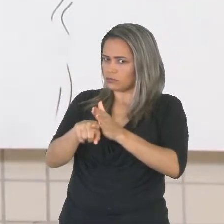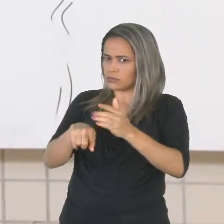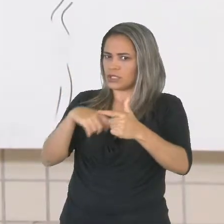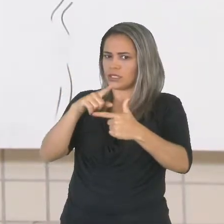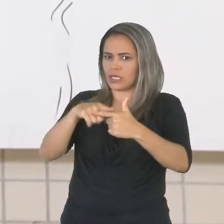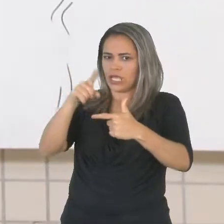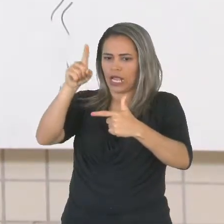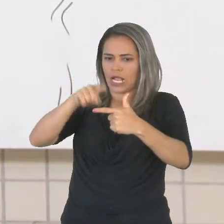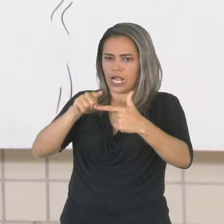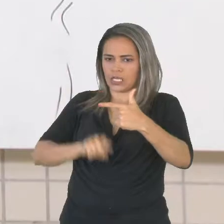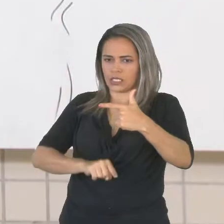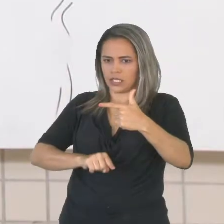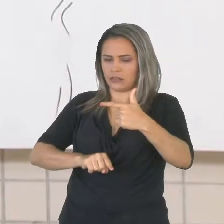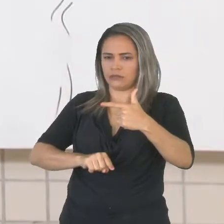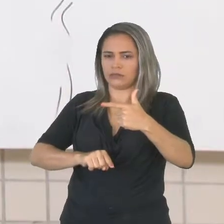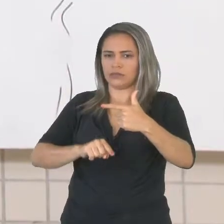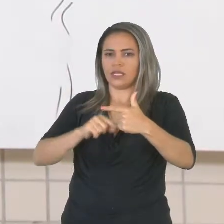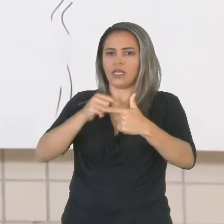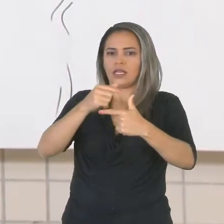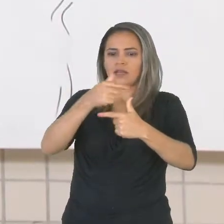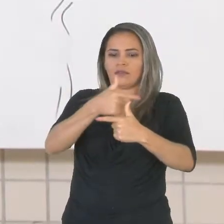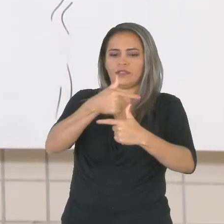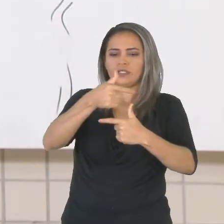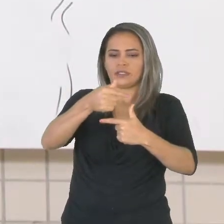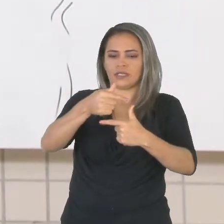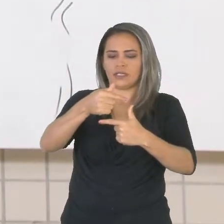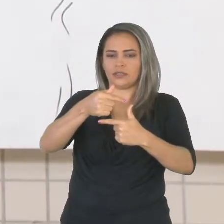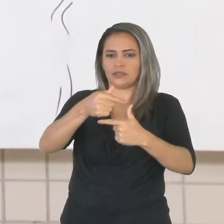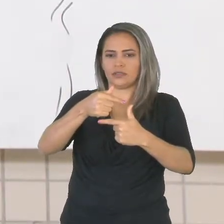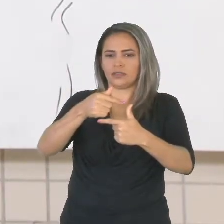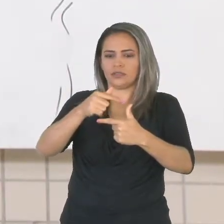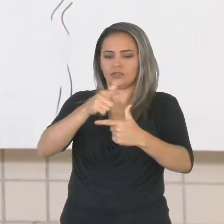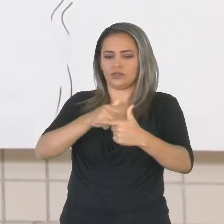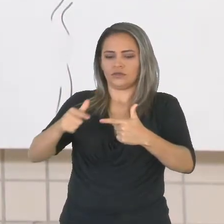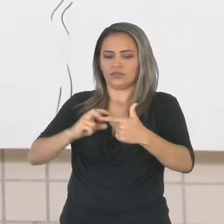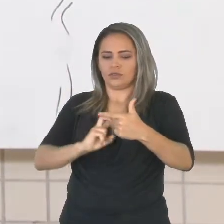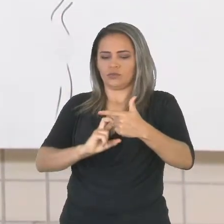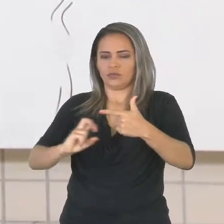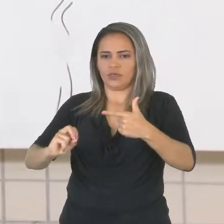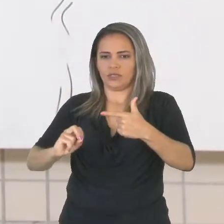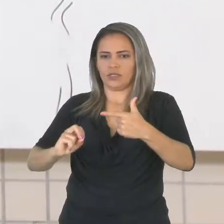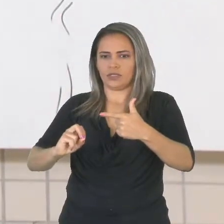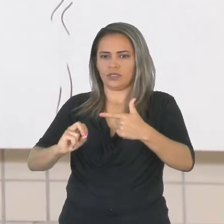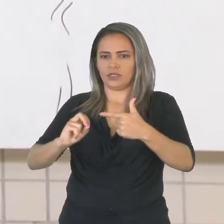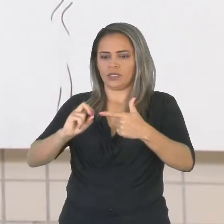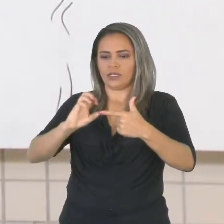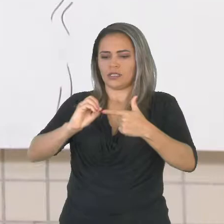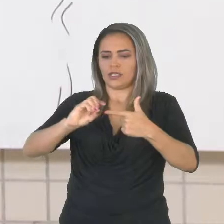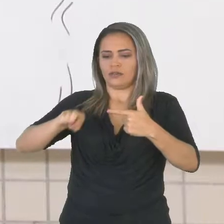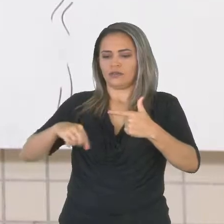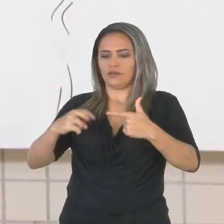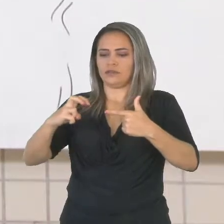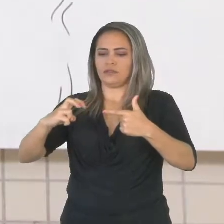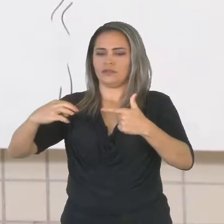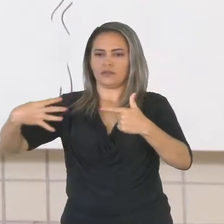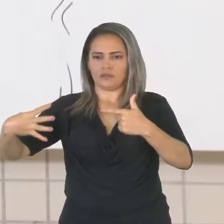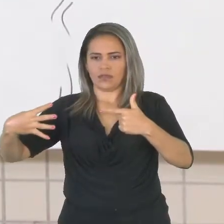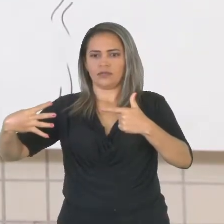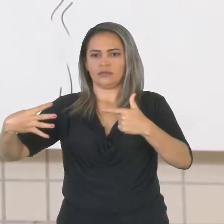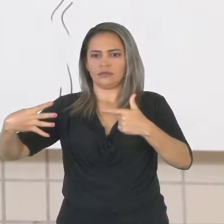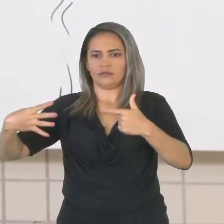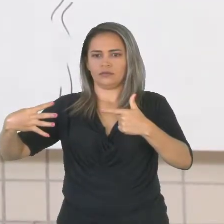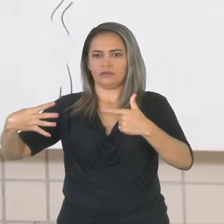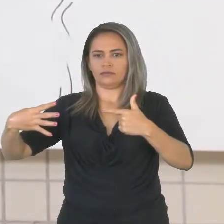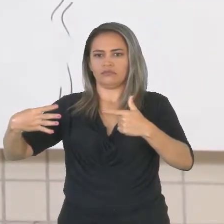aqui cancela. 27 dividido por 50 dá 54 centésimos, ok? Bom, então